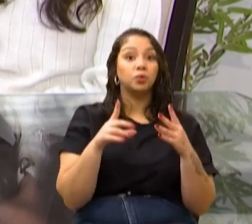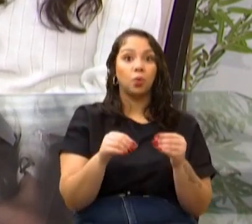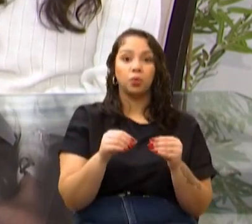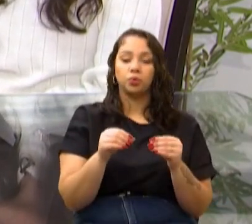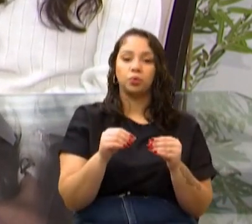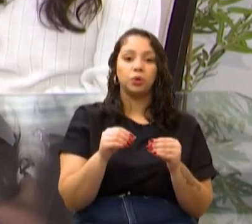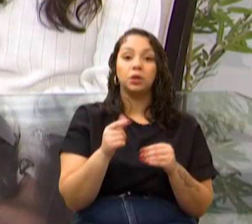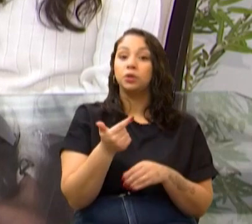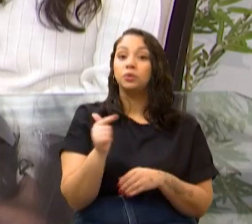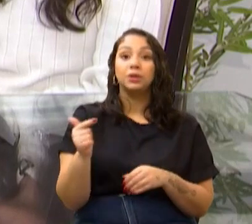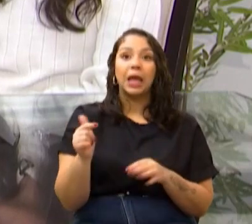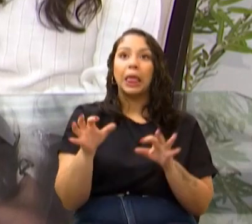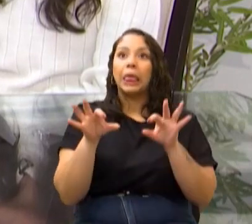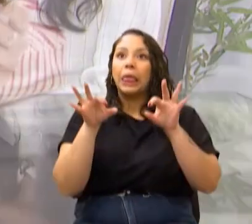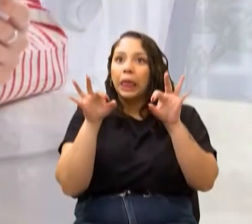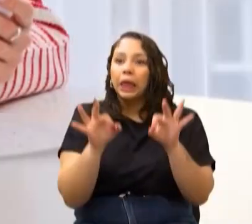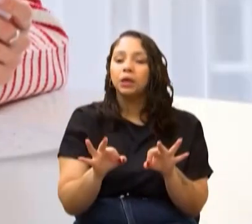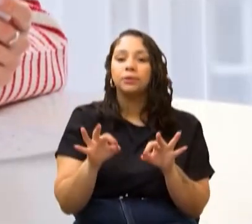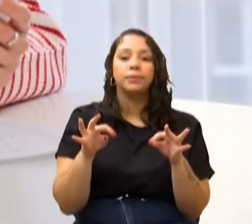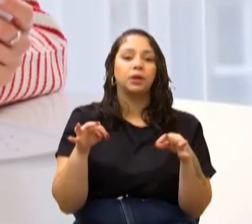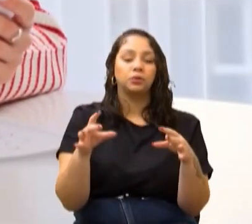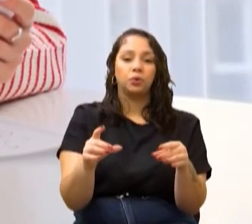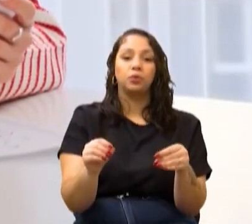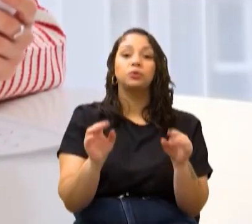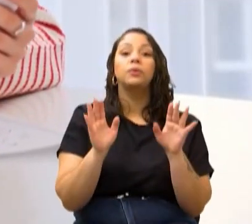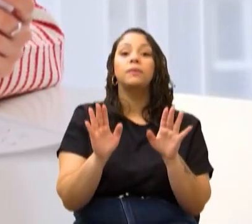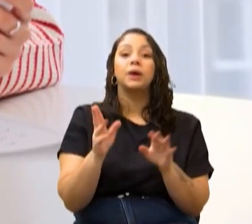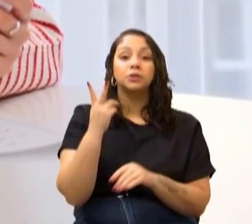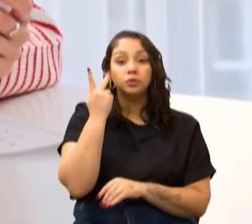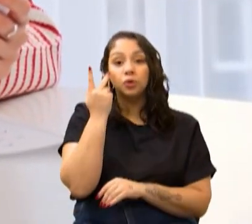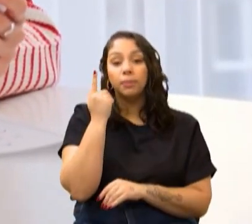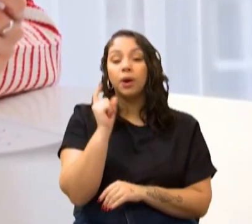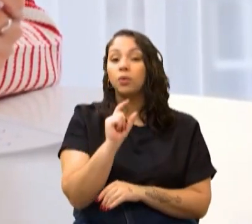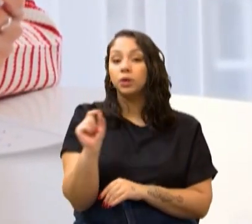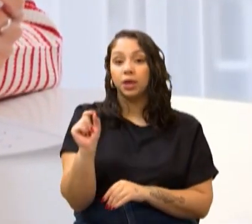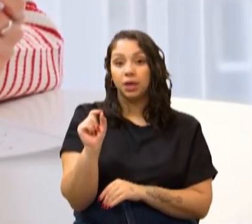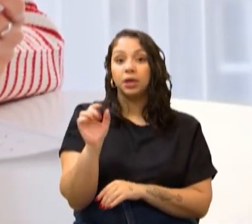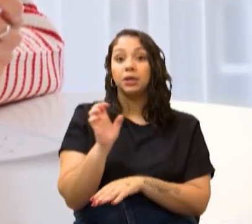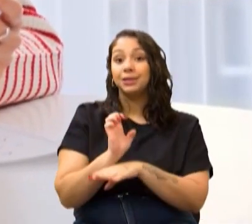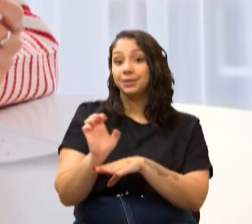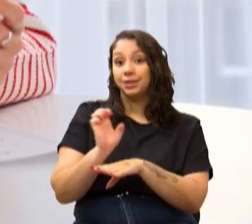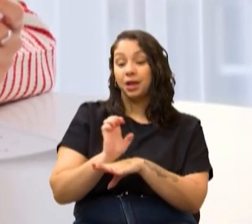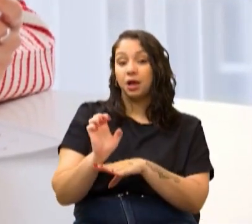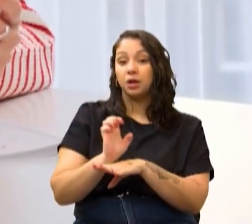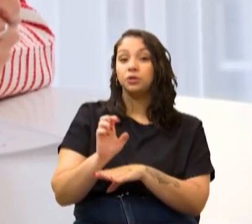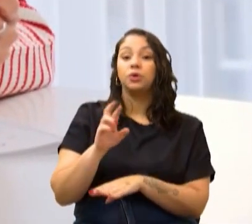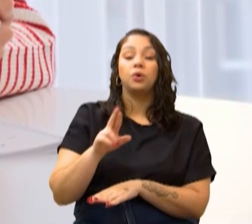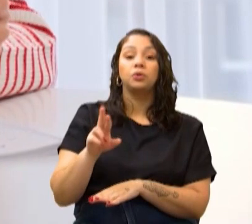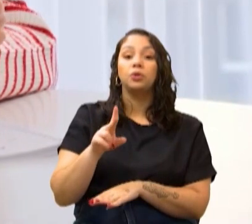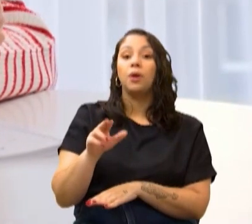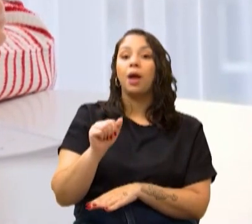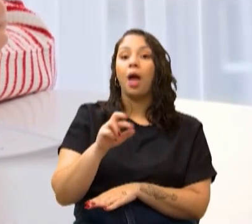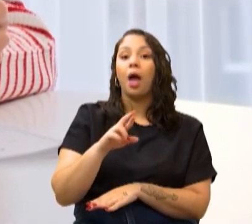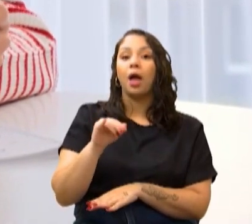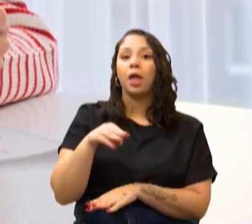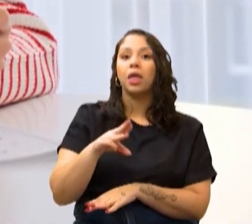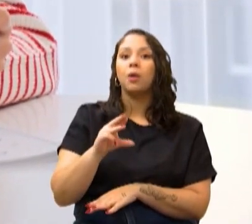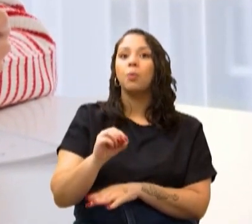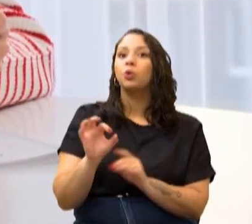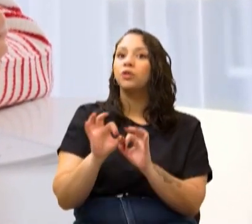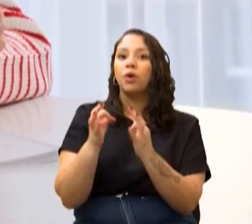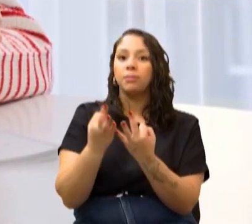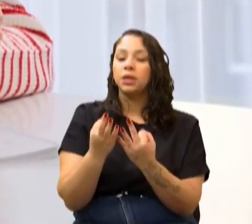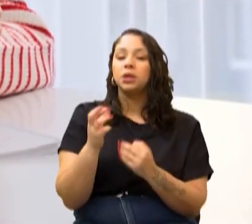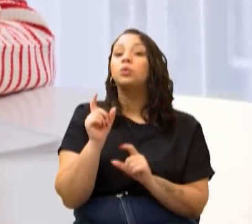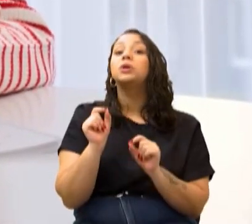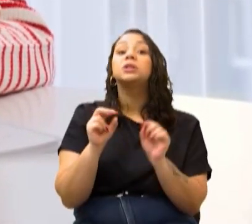não serve para todo mundo, e assim, não existe uma fórmula mágica para todos, mas normalmente o estagiário ele não é arrimo de família, né?